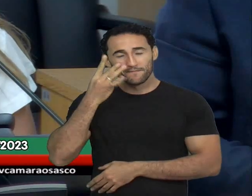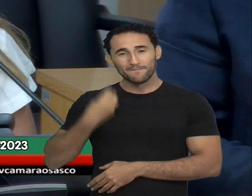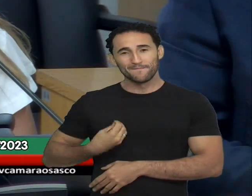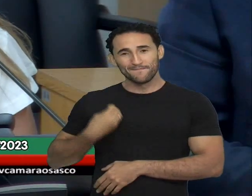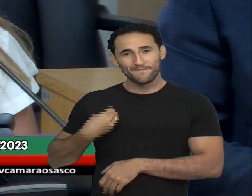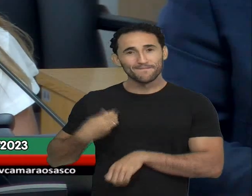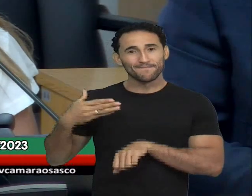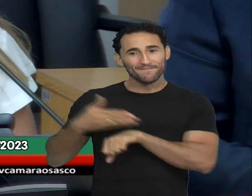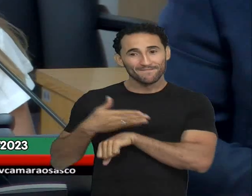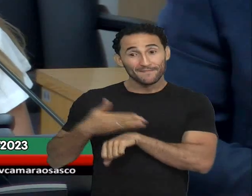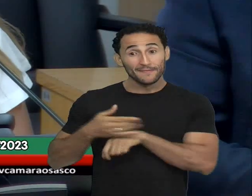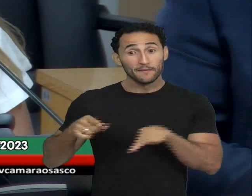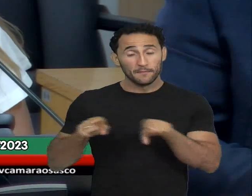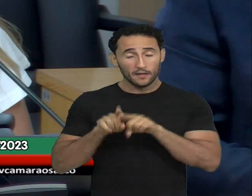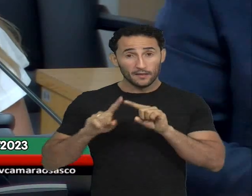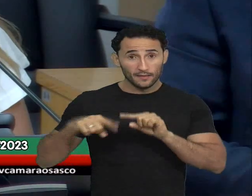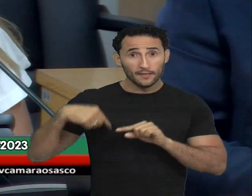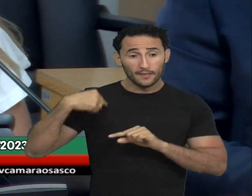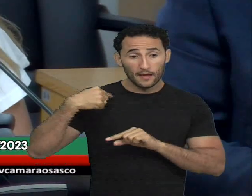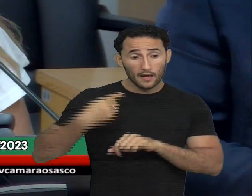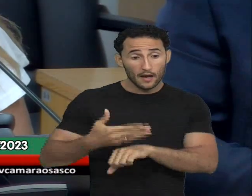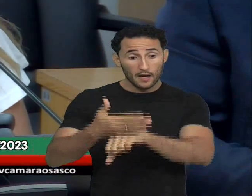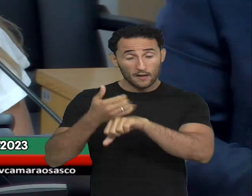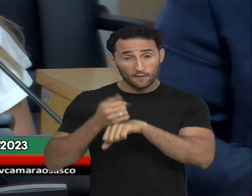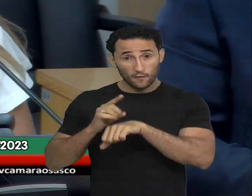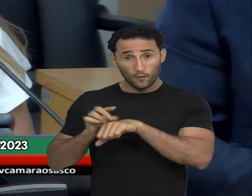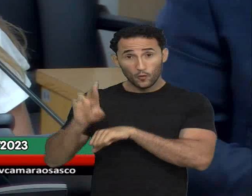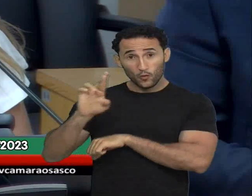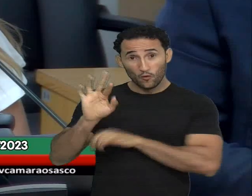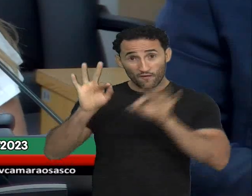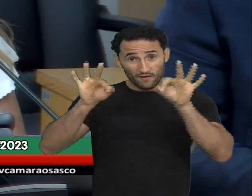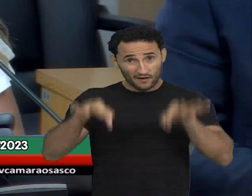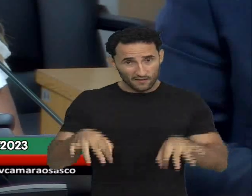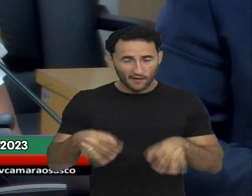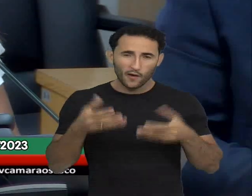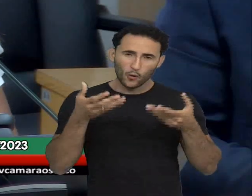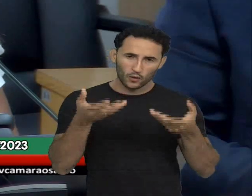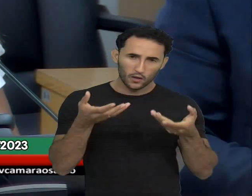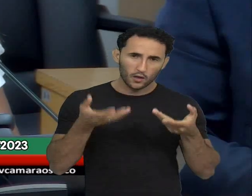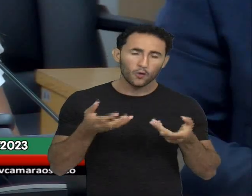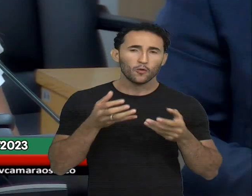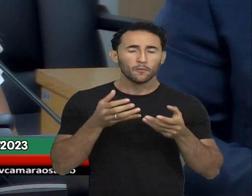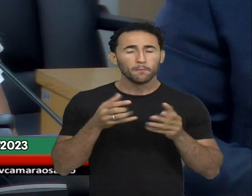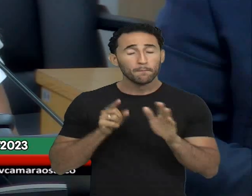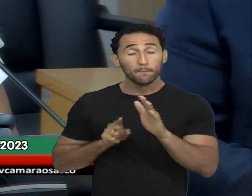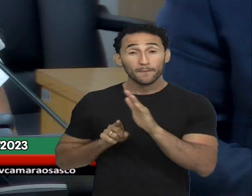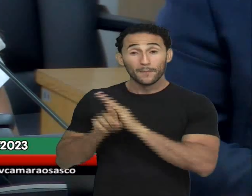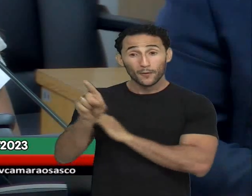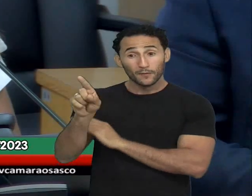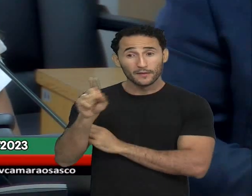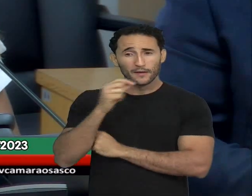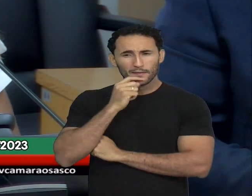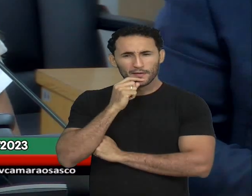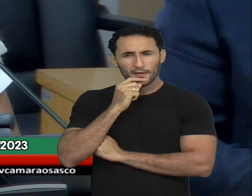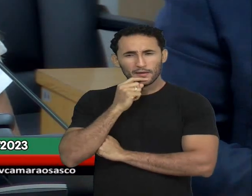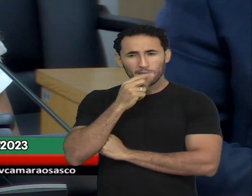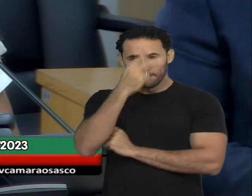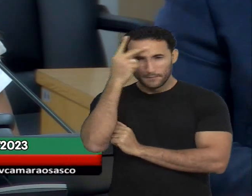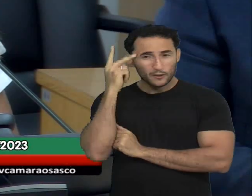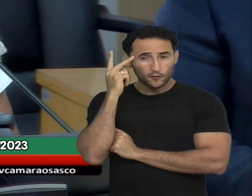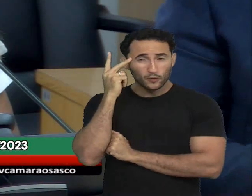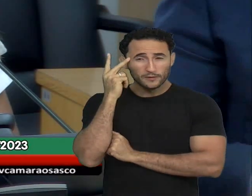também aproveitar e depois, antes do doutor terminar, eu gostaria, doutor, de perguntar, essas